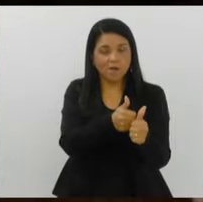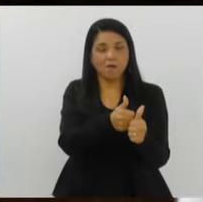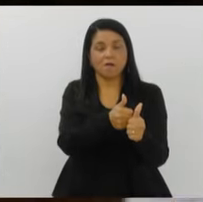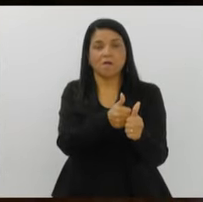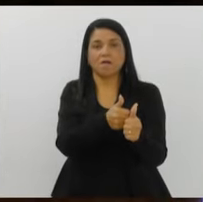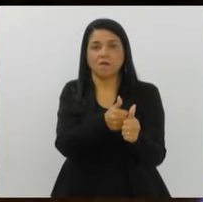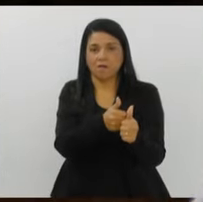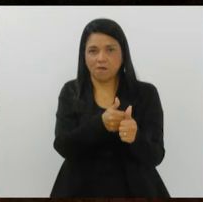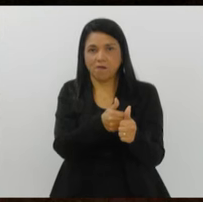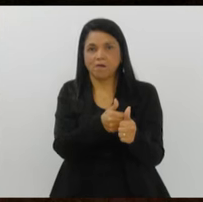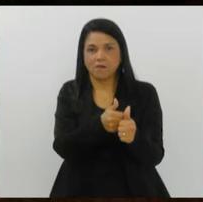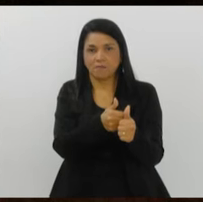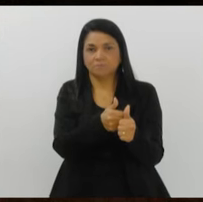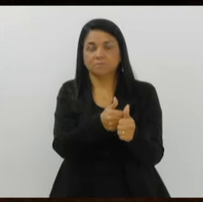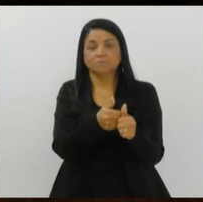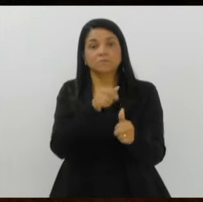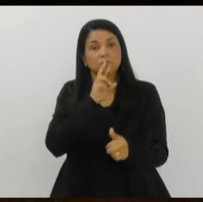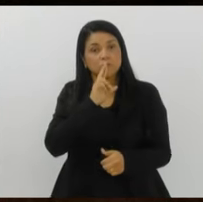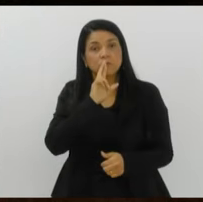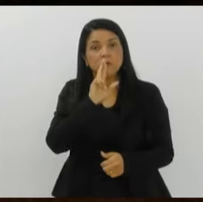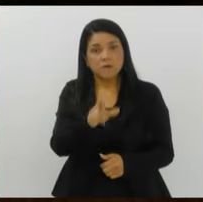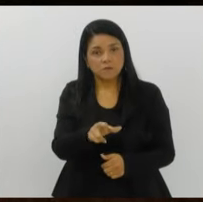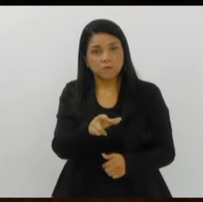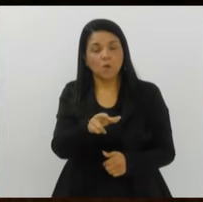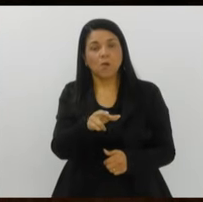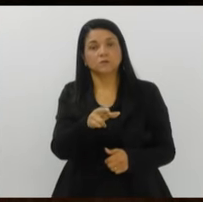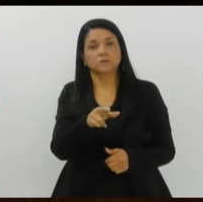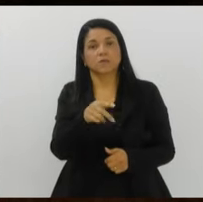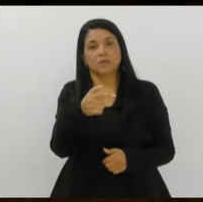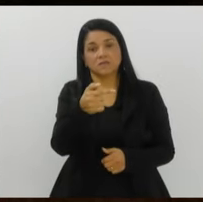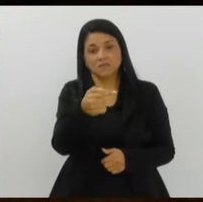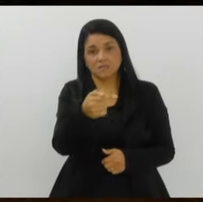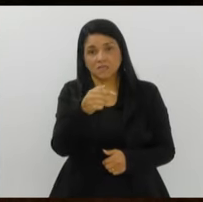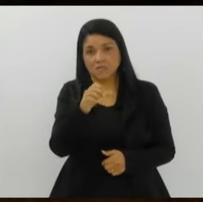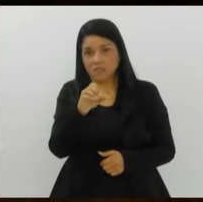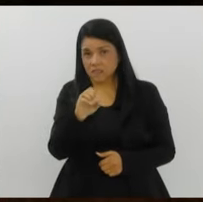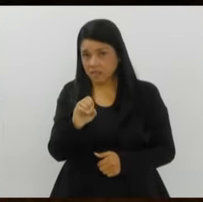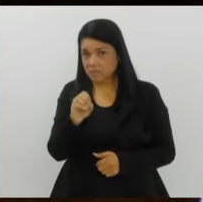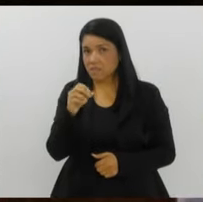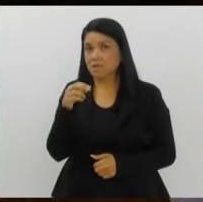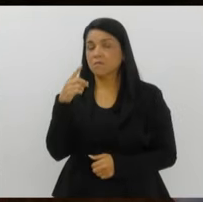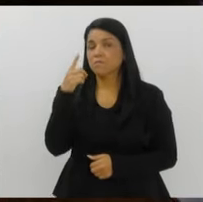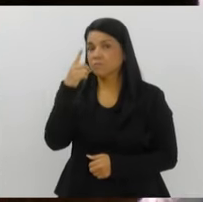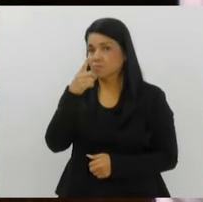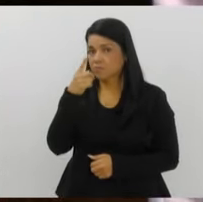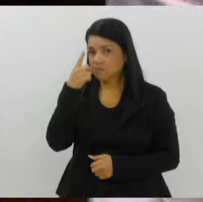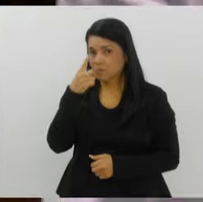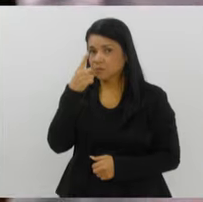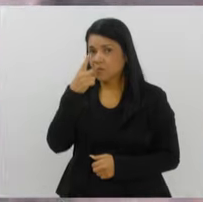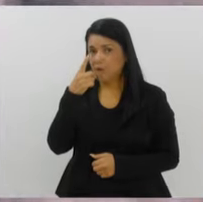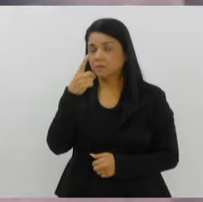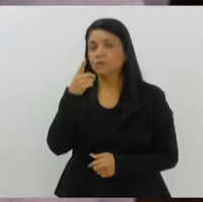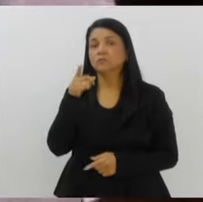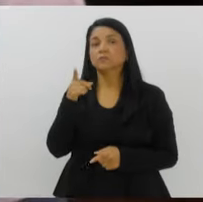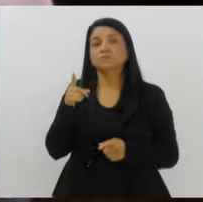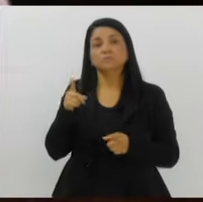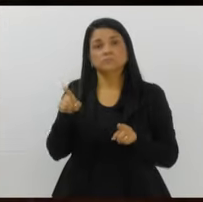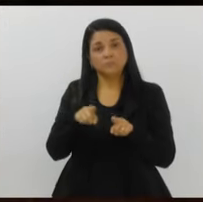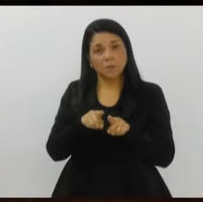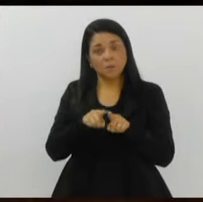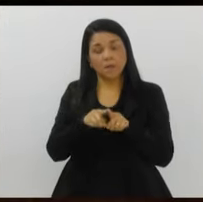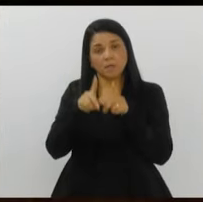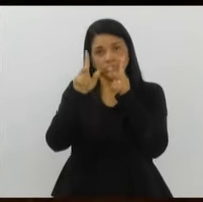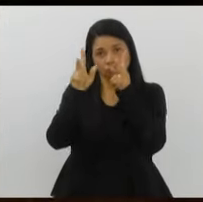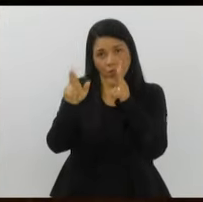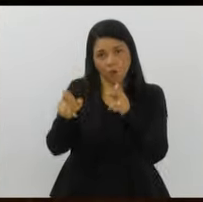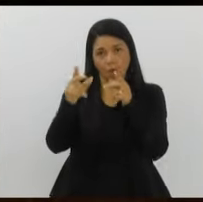passo para dar resposta aos 70 parlamentares que são agredidos juntos com as